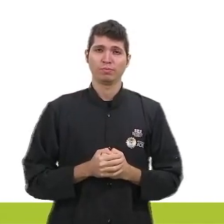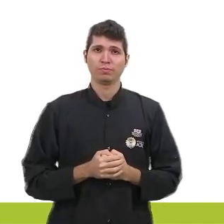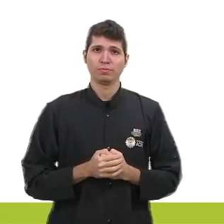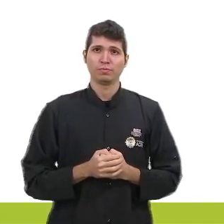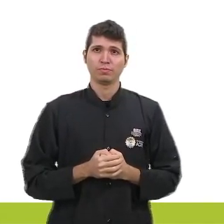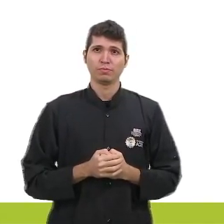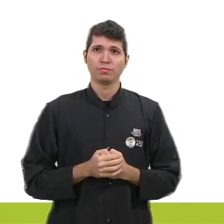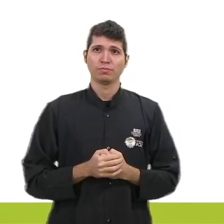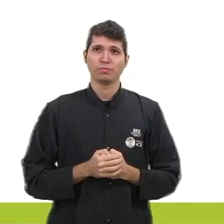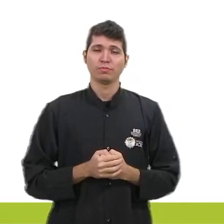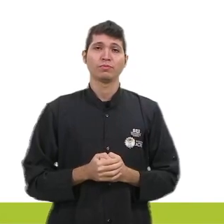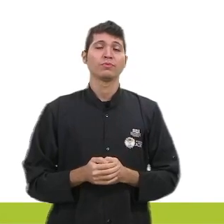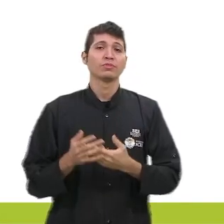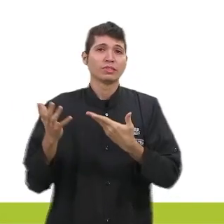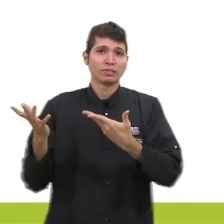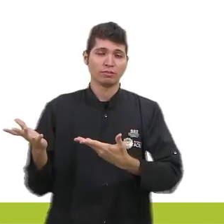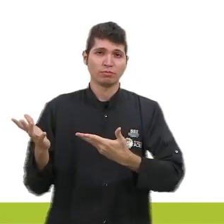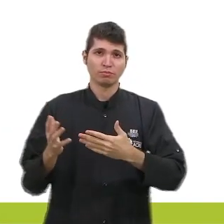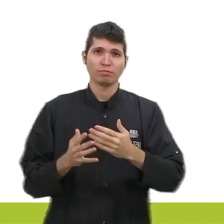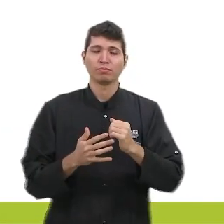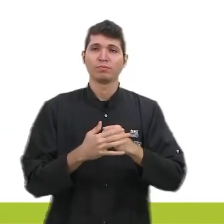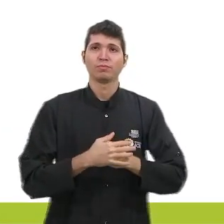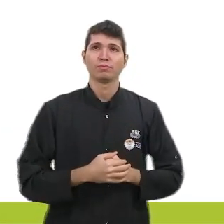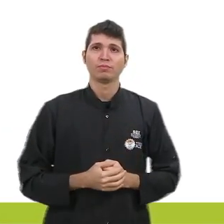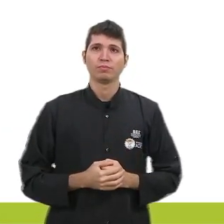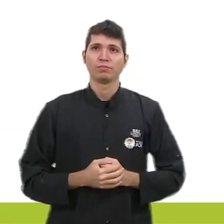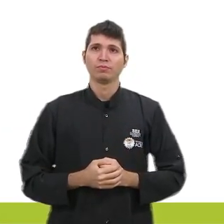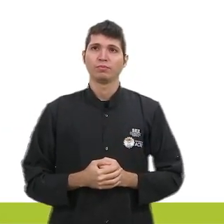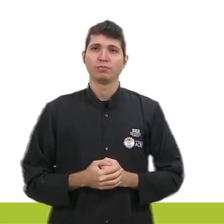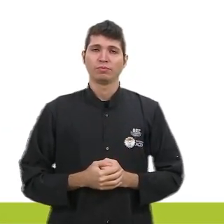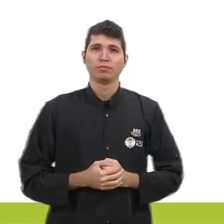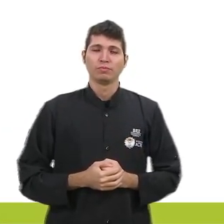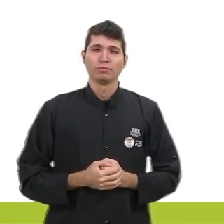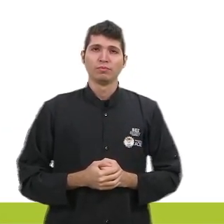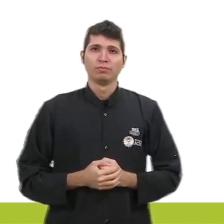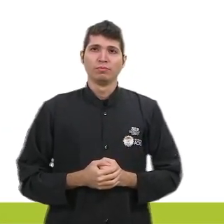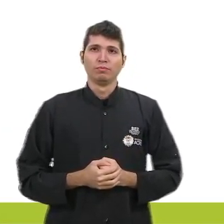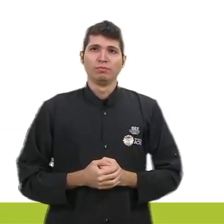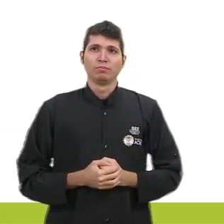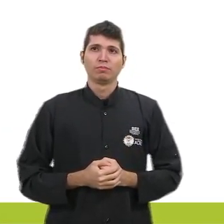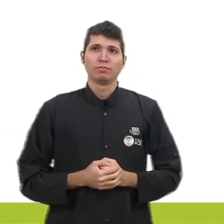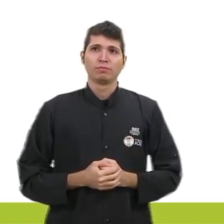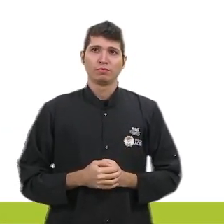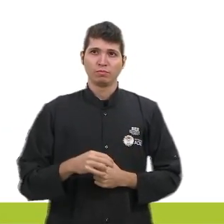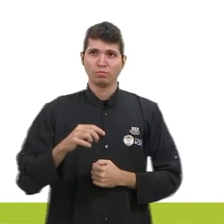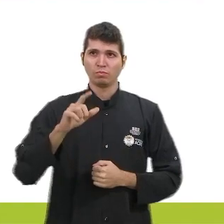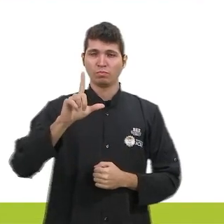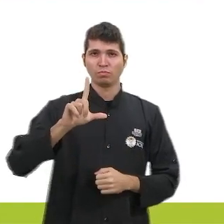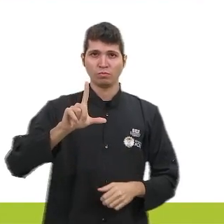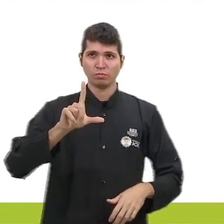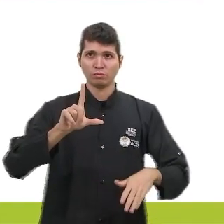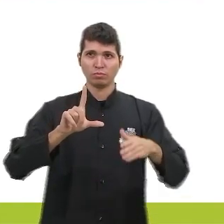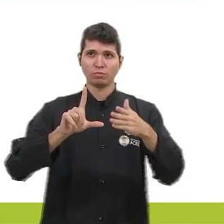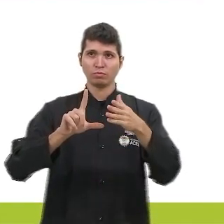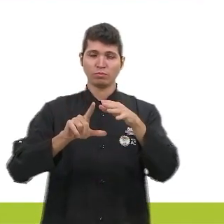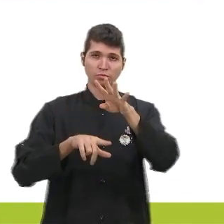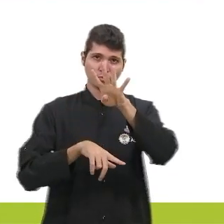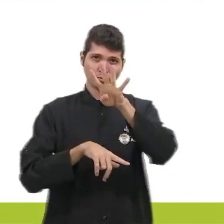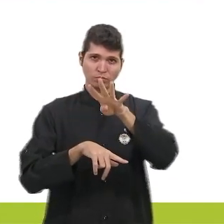Como assim? Como é que eu consigo ver isso numa prática, né? Olha aqui, ó, rapidinho, a gente tem um gráfico aqui, ó. Vou fazer um gráfico aqui